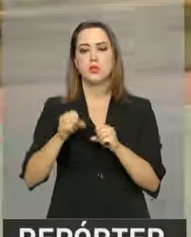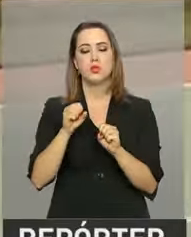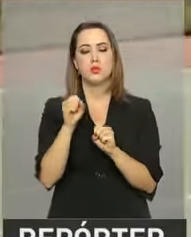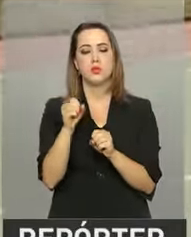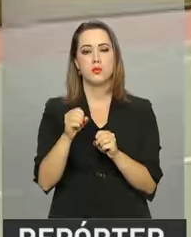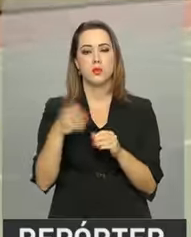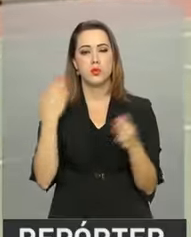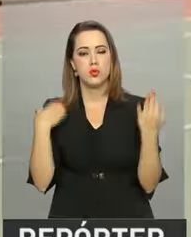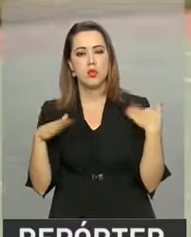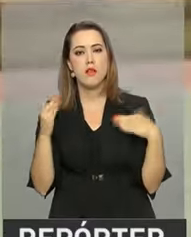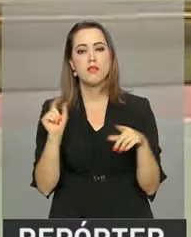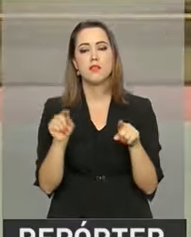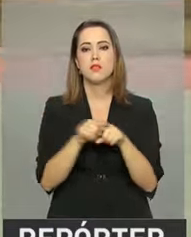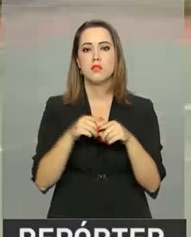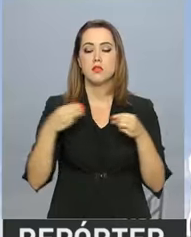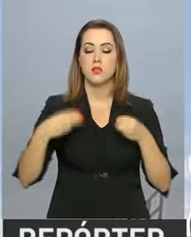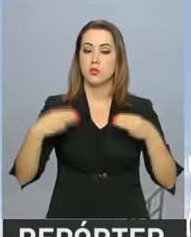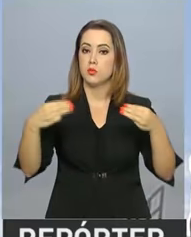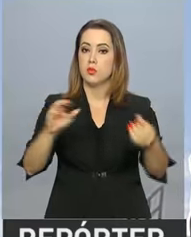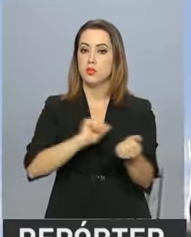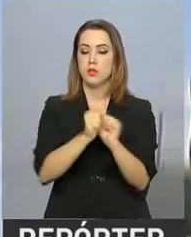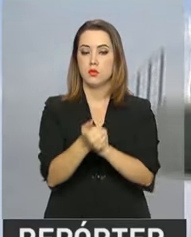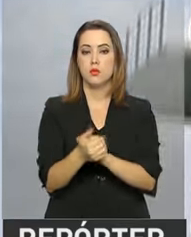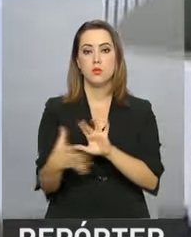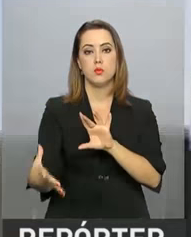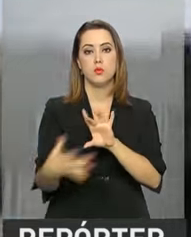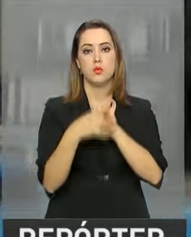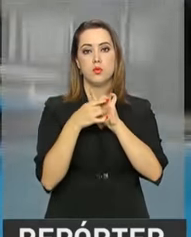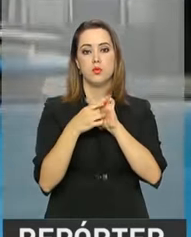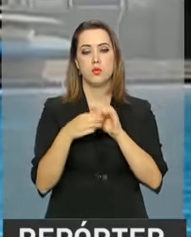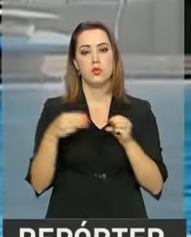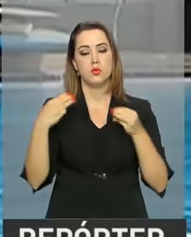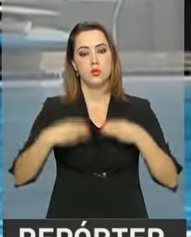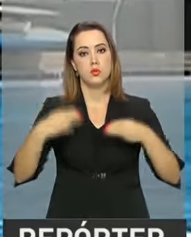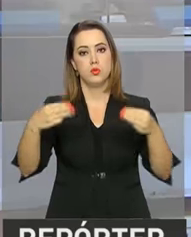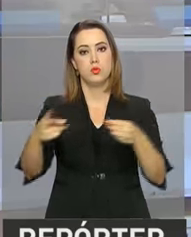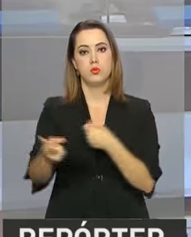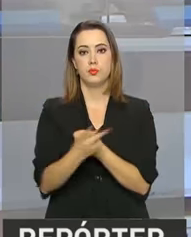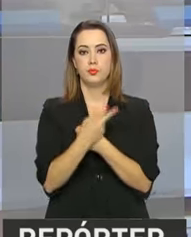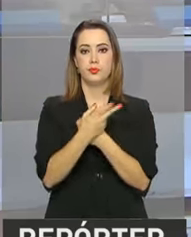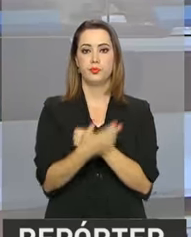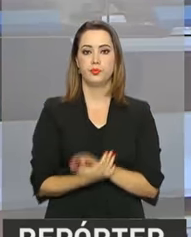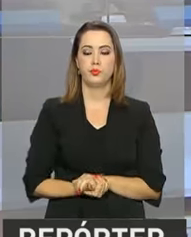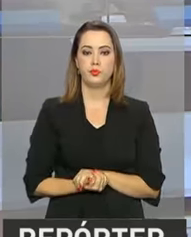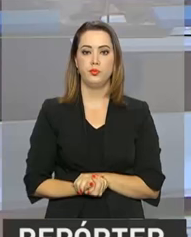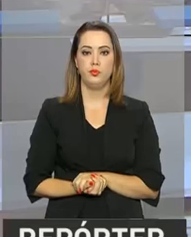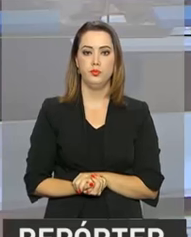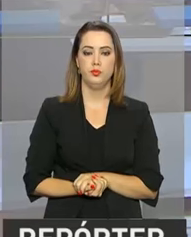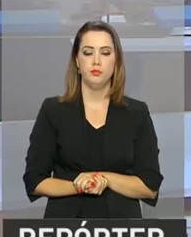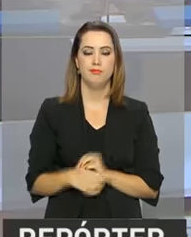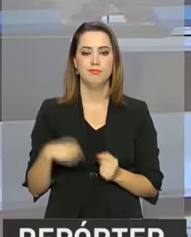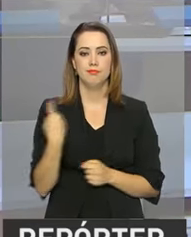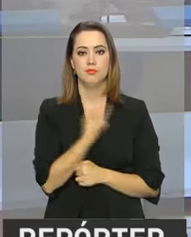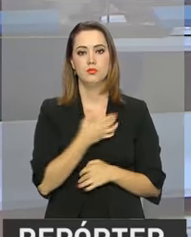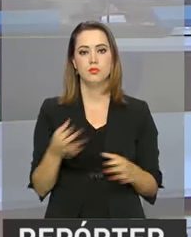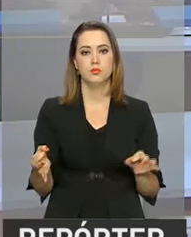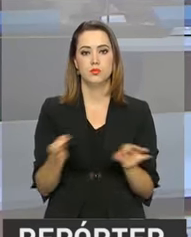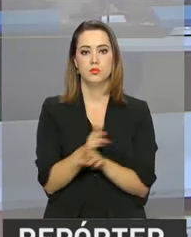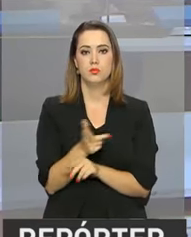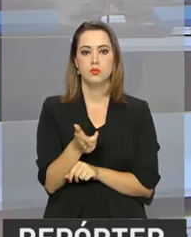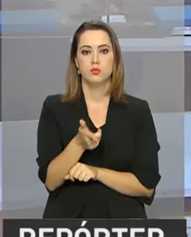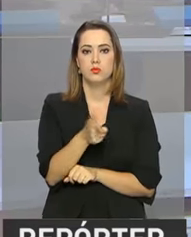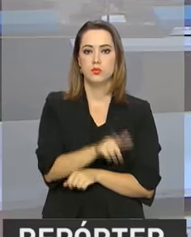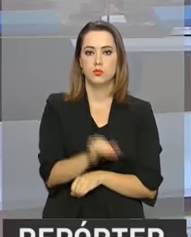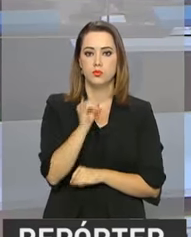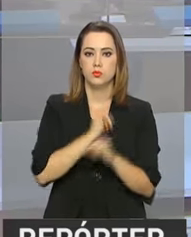Inclusão Social do Ministério do Esporte, em parceria com o Ministério da Defesa. Nós ficamos por aqui. Voltamos a